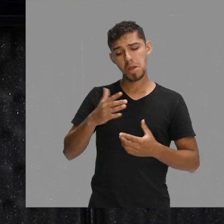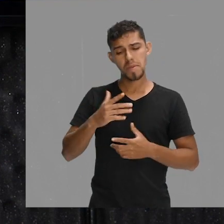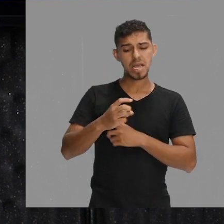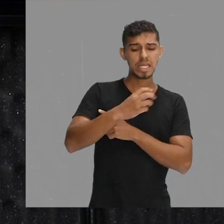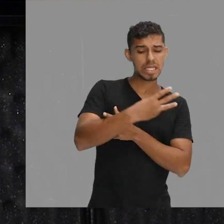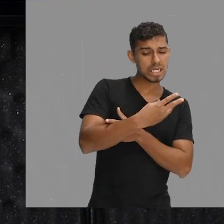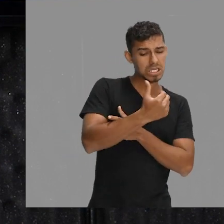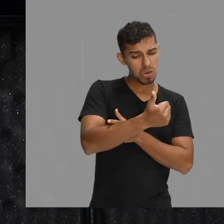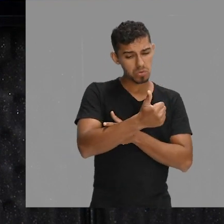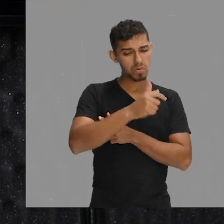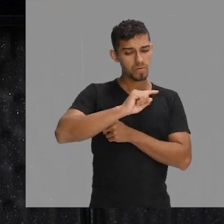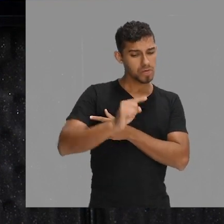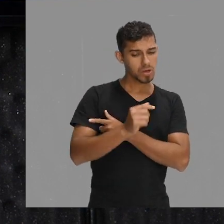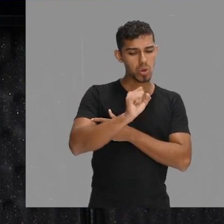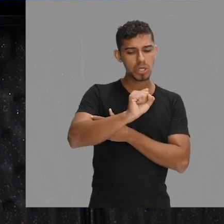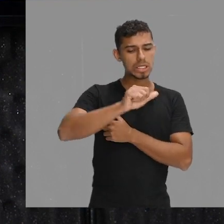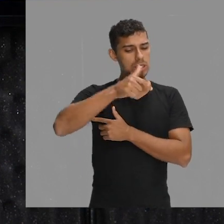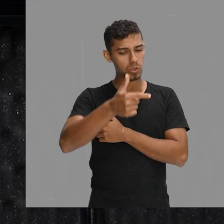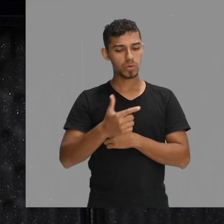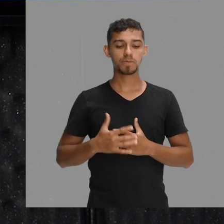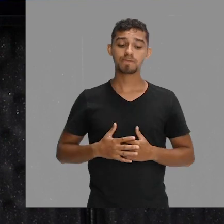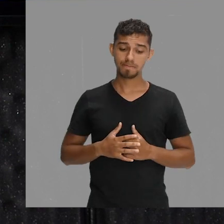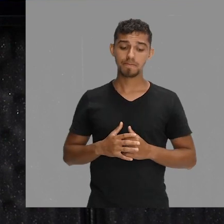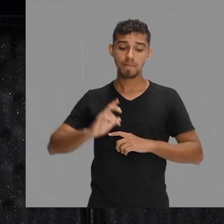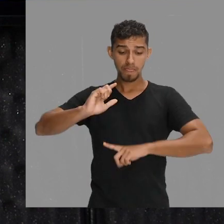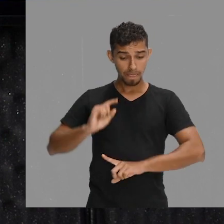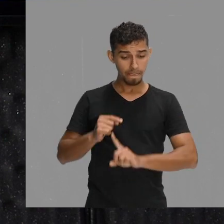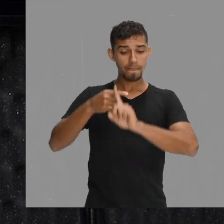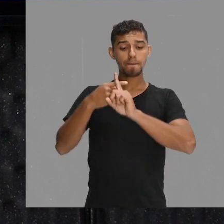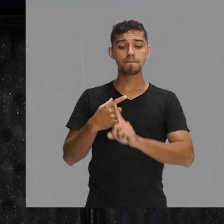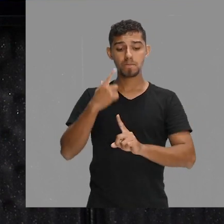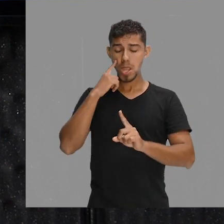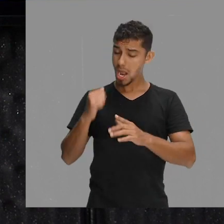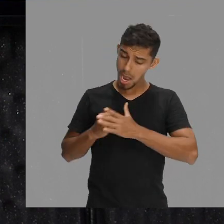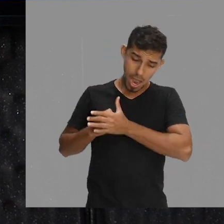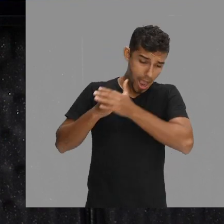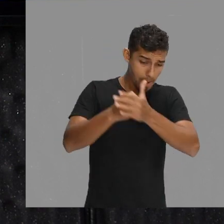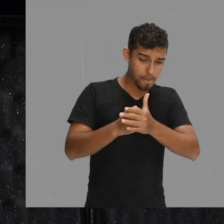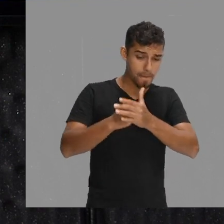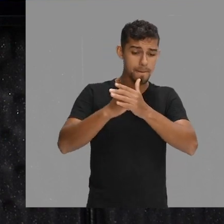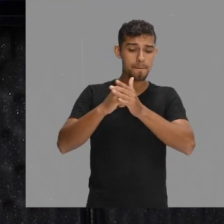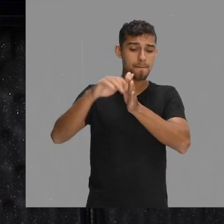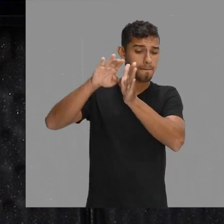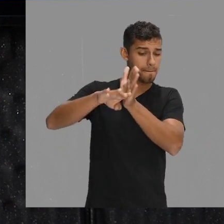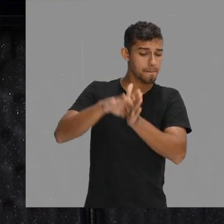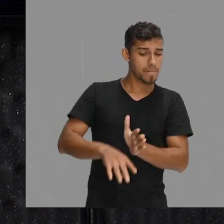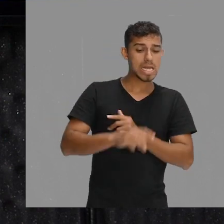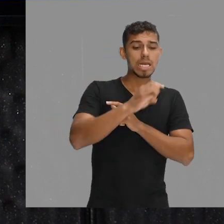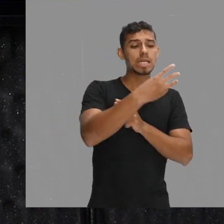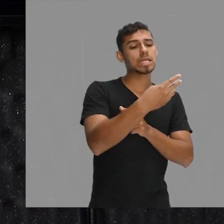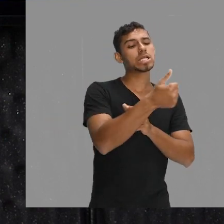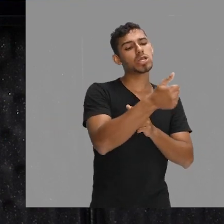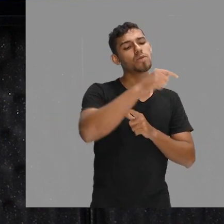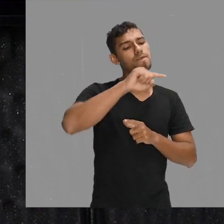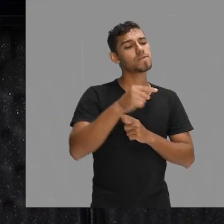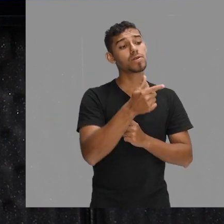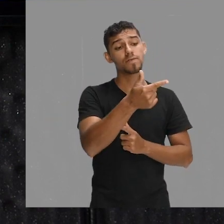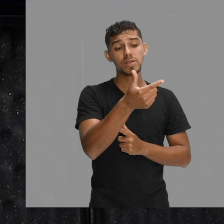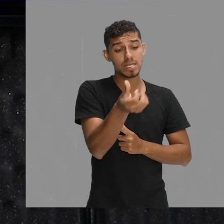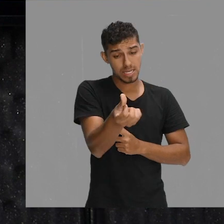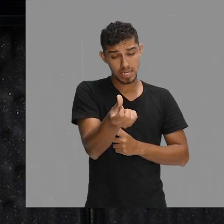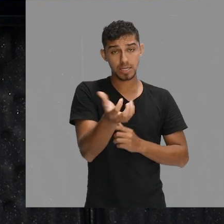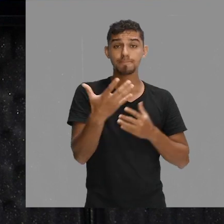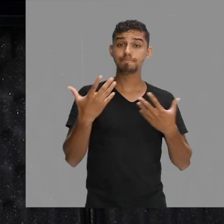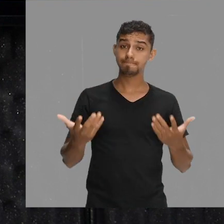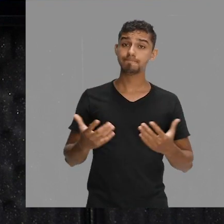31,82, ok? Com a adição de 1 mol de glicose, a pressão caiu para